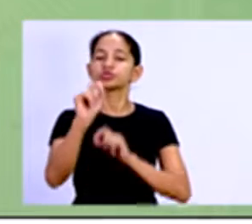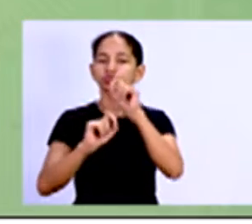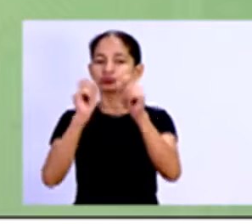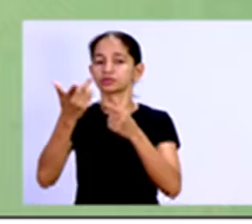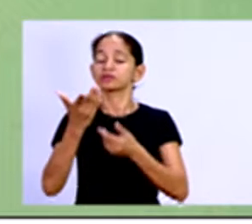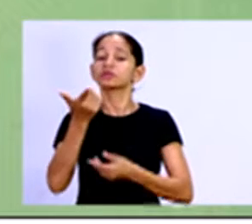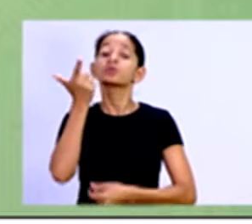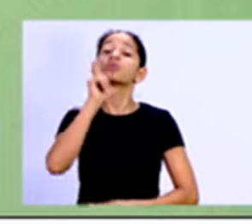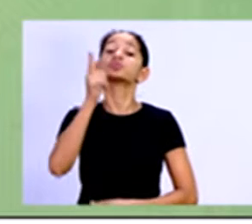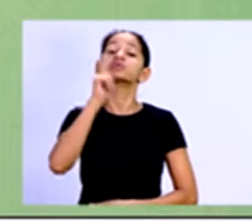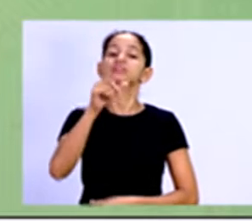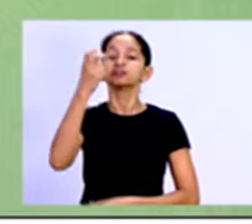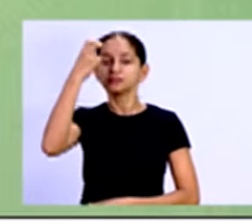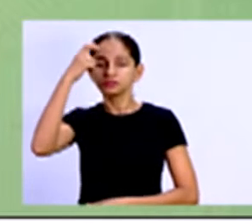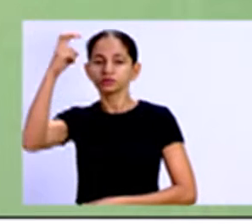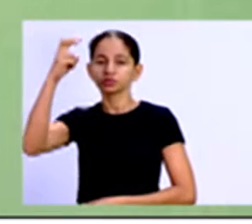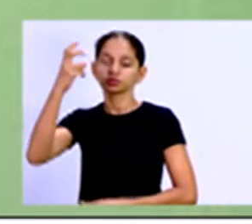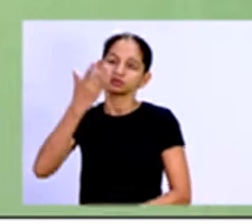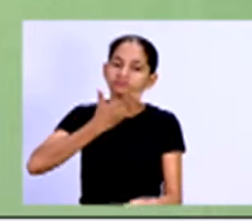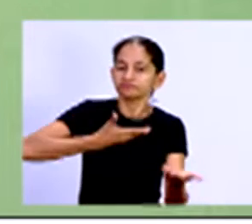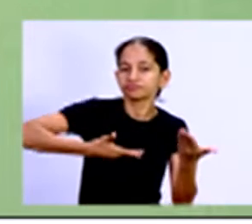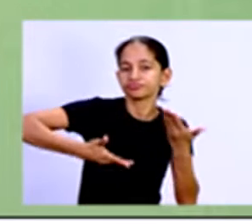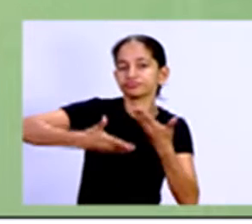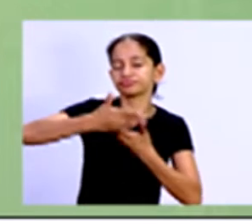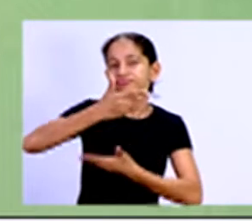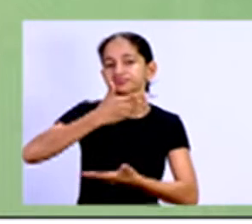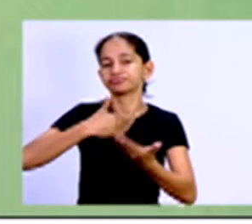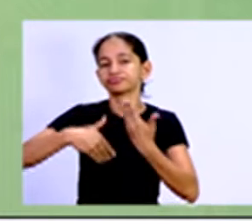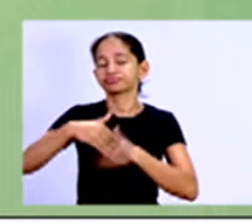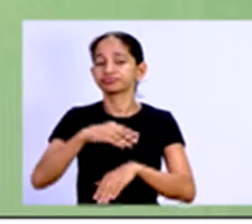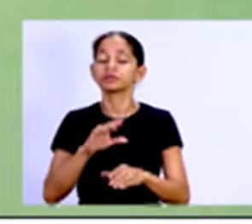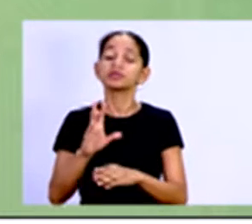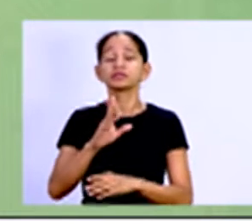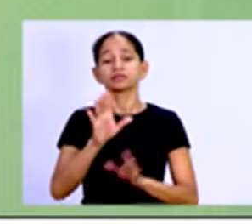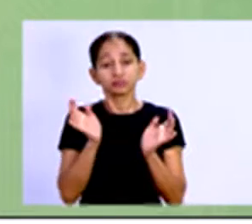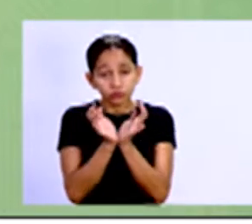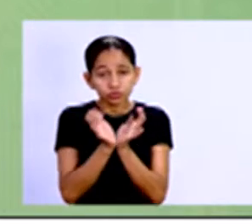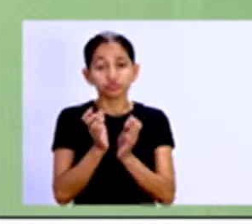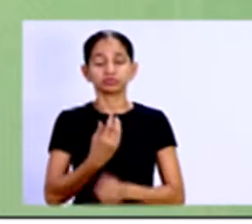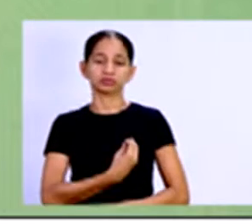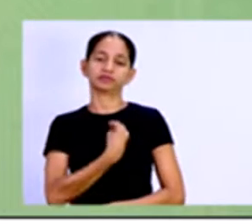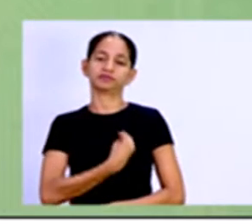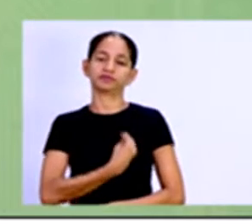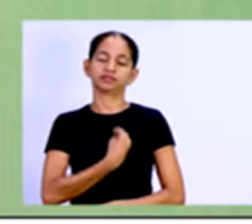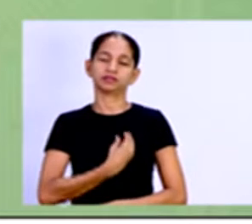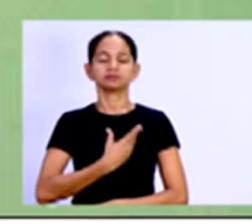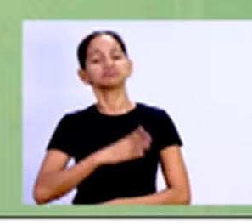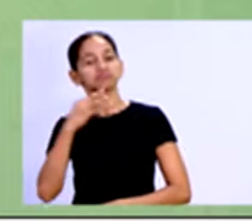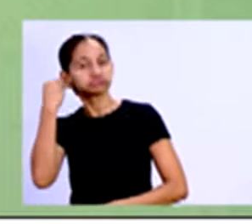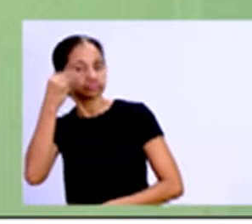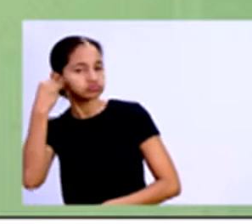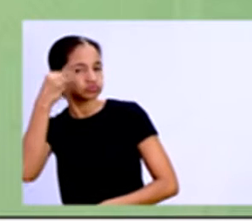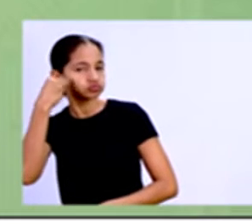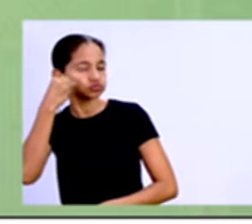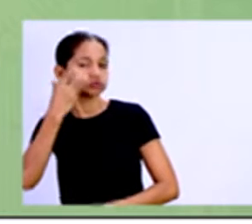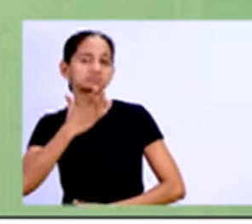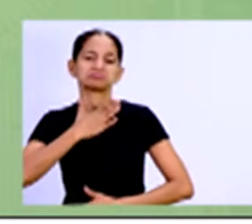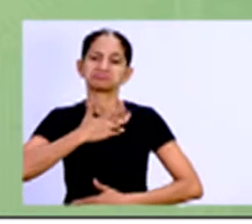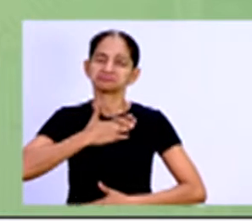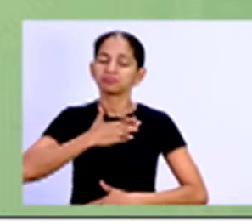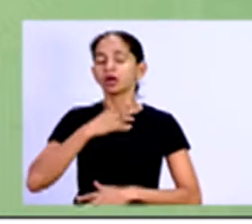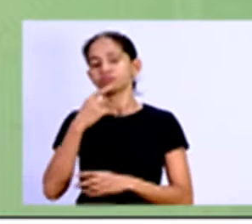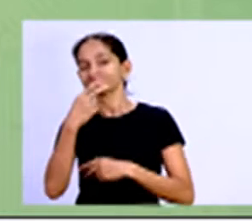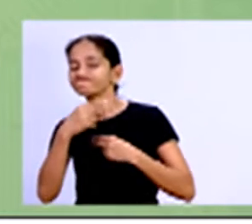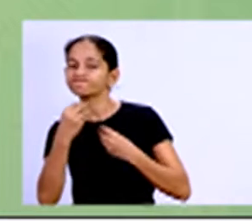transmitir o conteúdo da cultura de uma geração a outra para prever a sua persistência e a